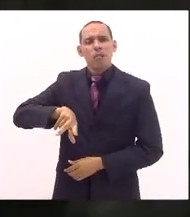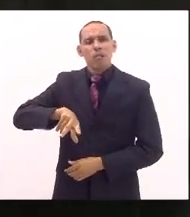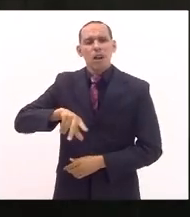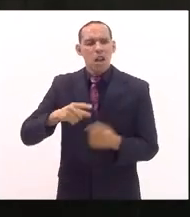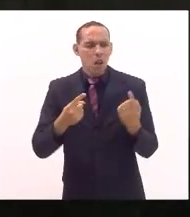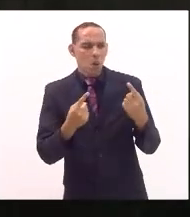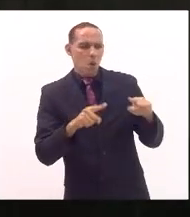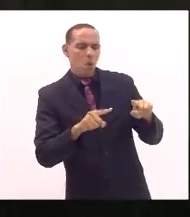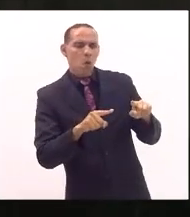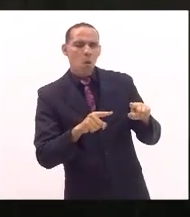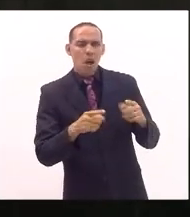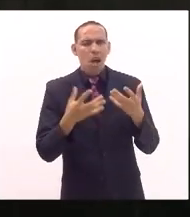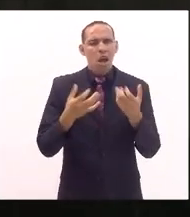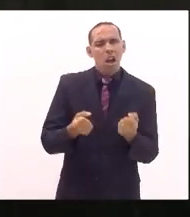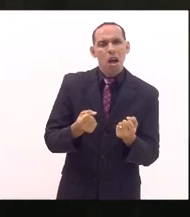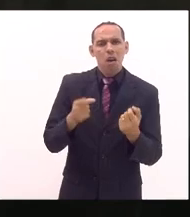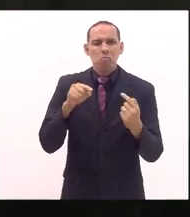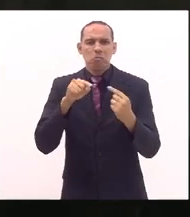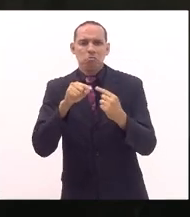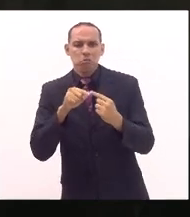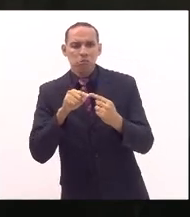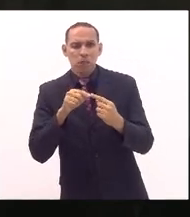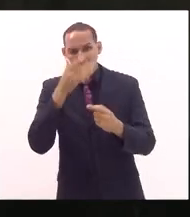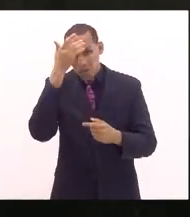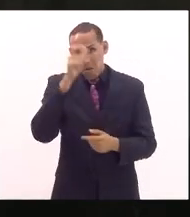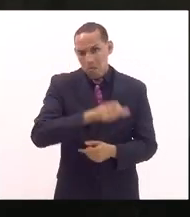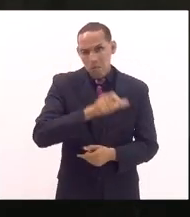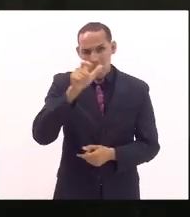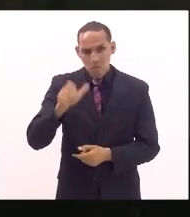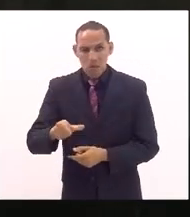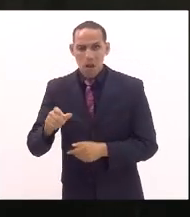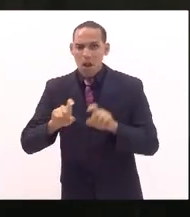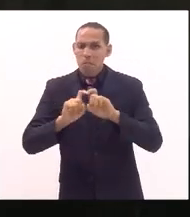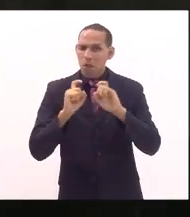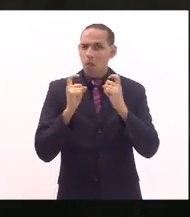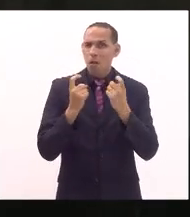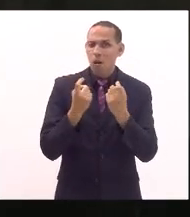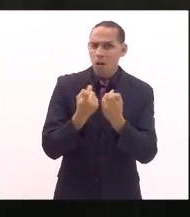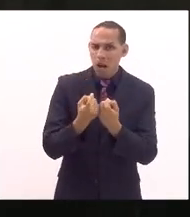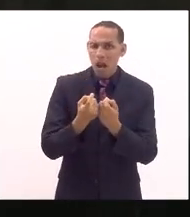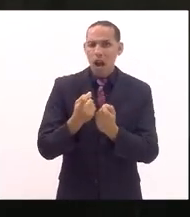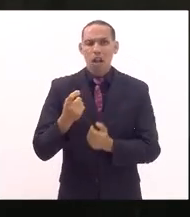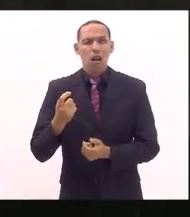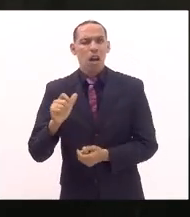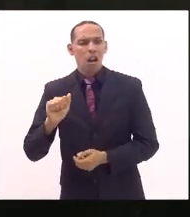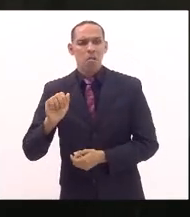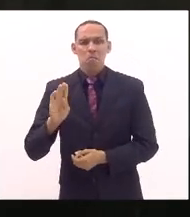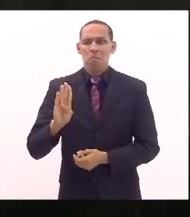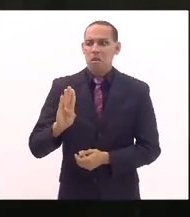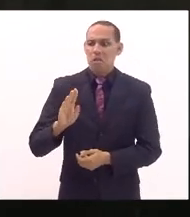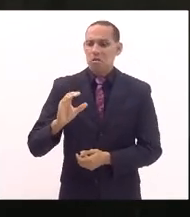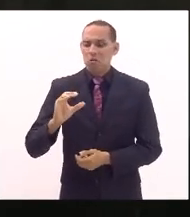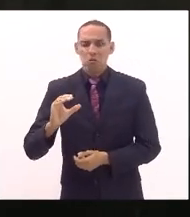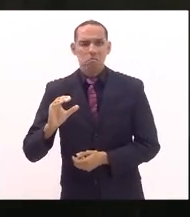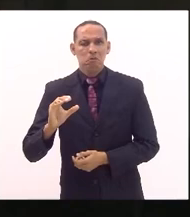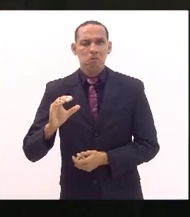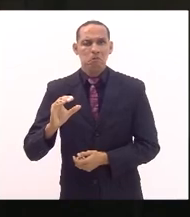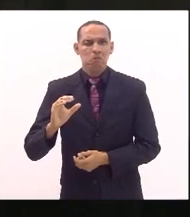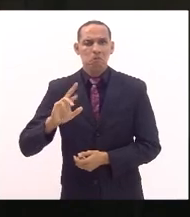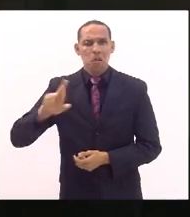ou a favor a quem quer que tenha uma orientação sexual a b ou